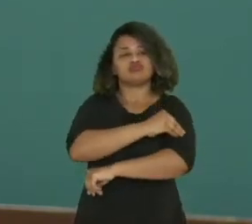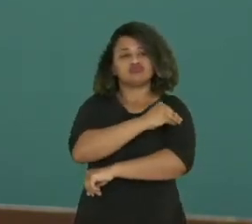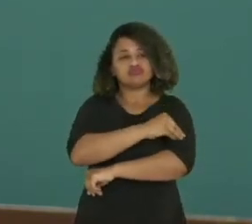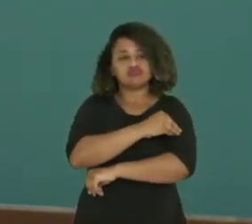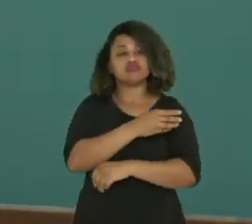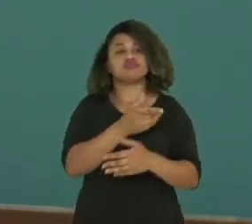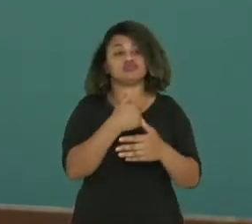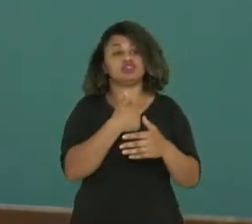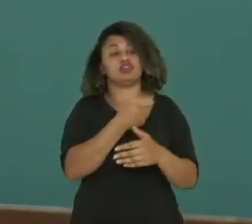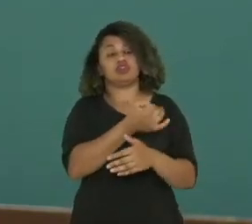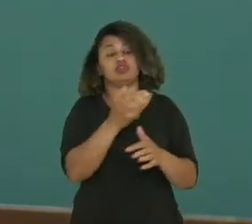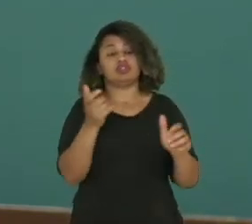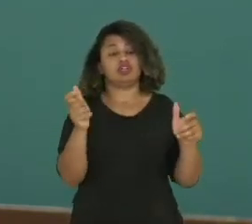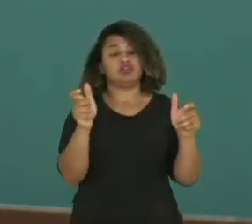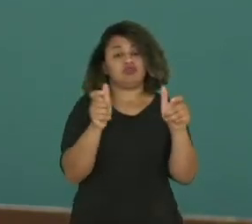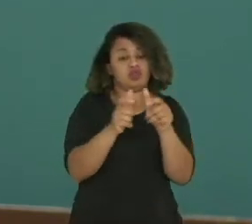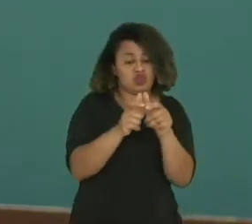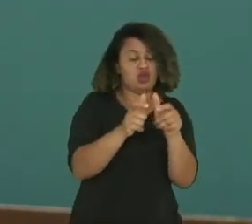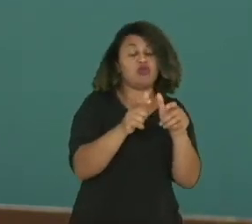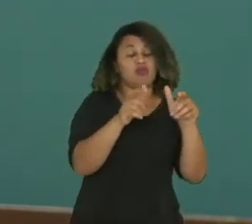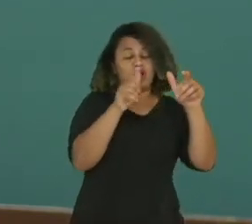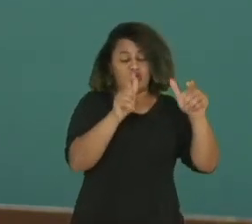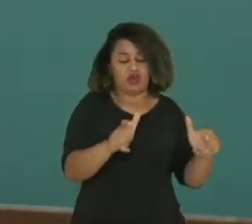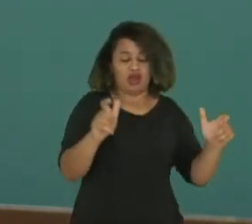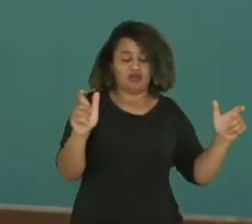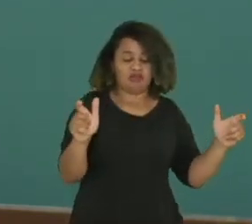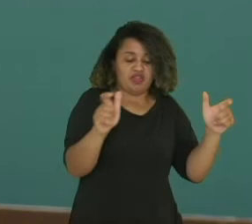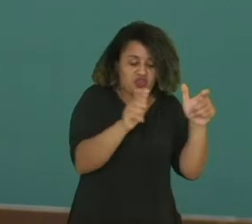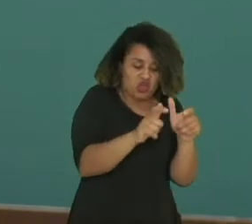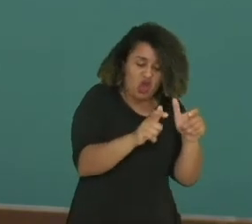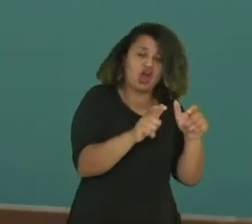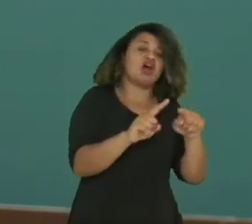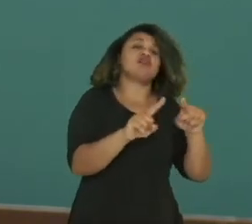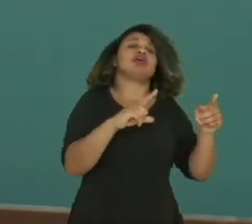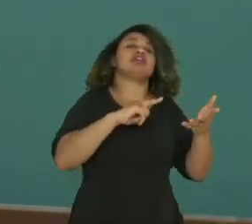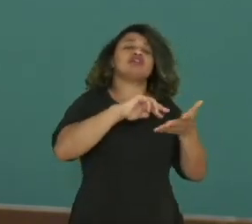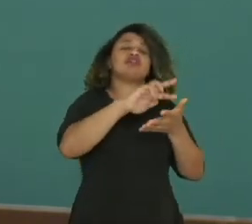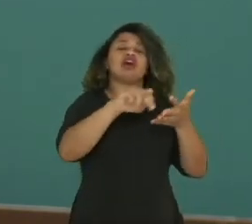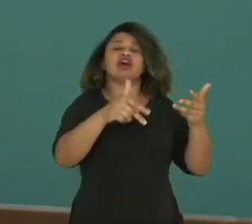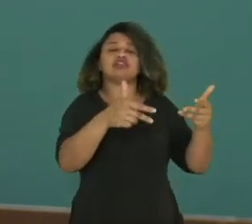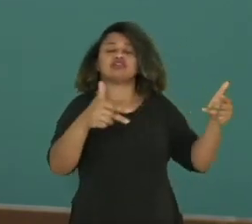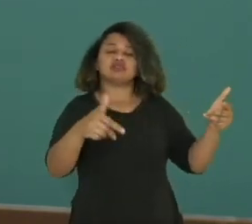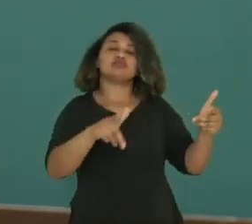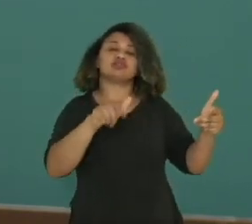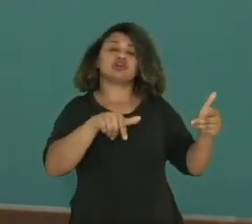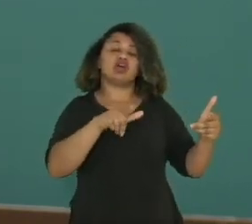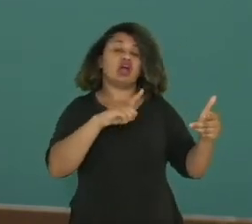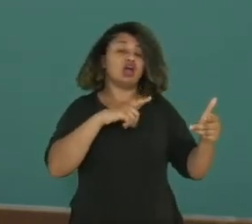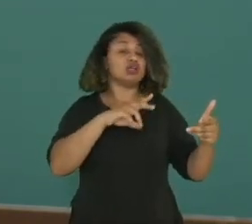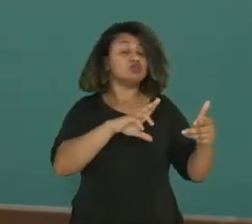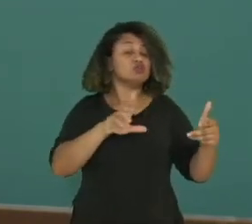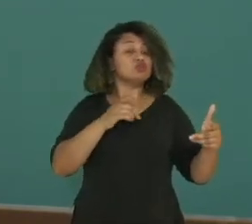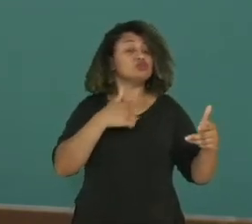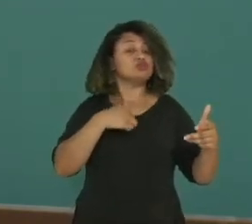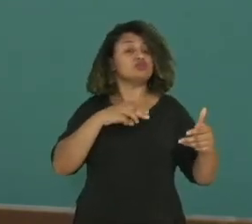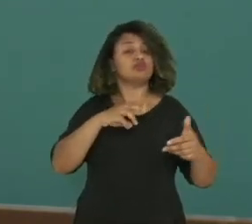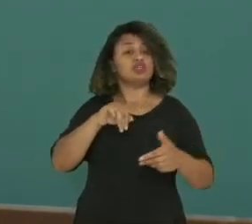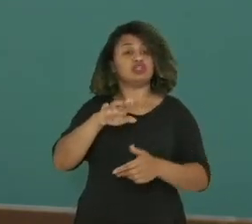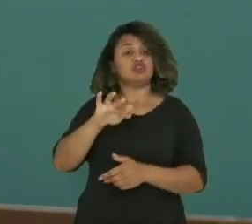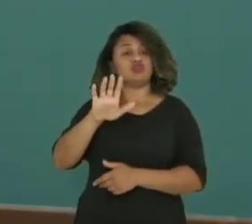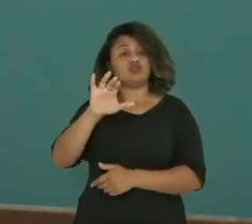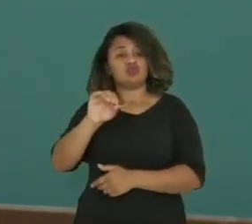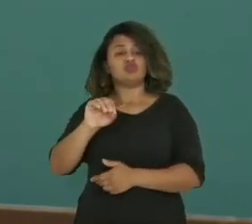propriedade menor que cultiva vários itens, a gente chama de minifúndio policultor,